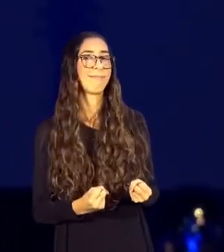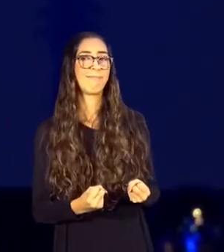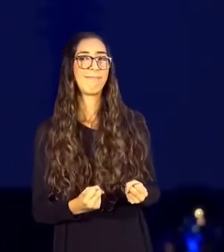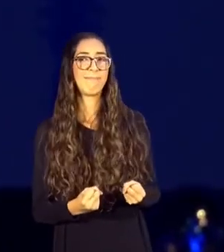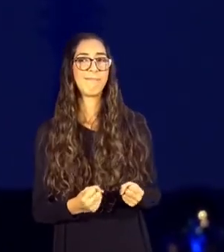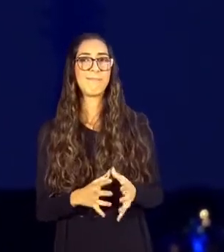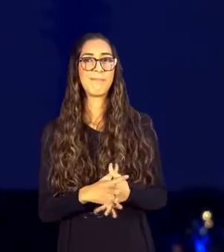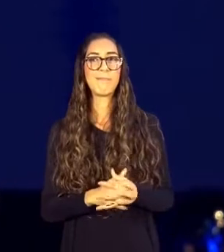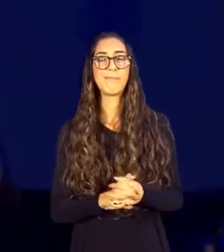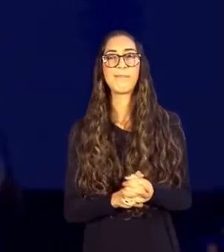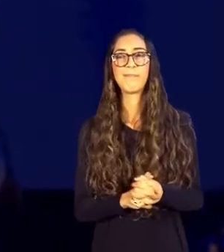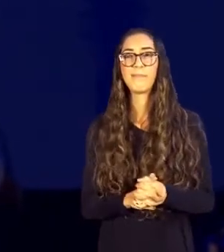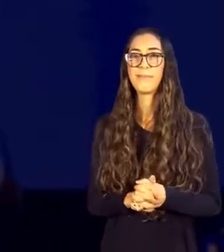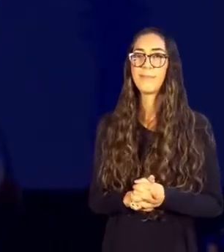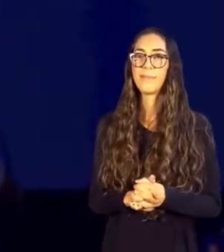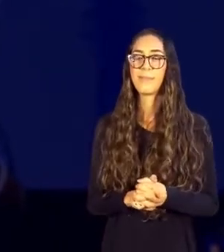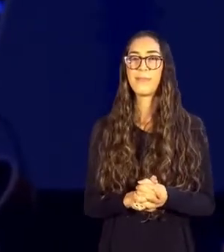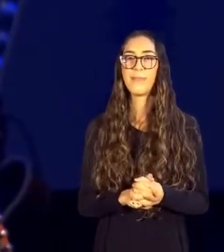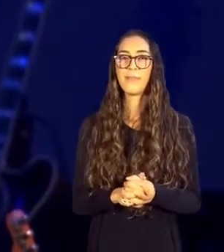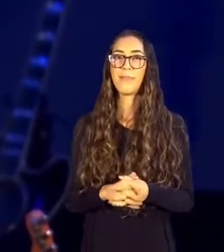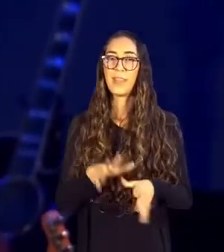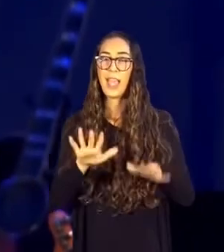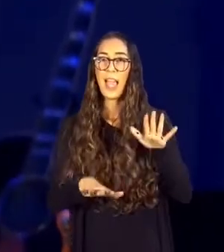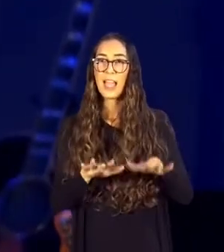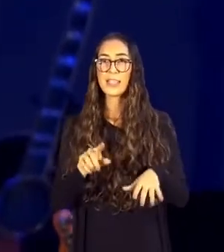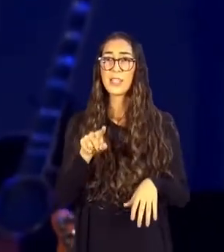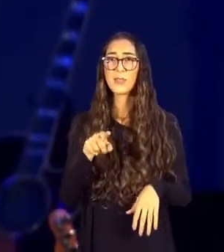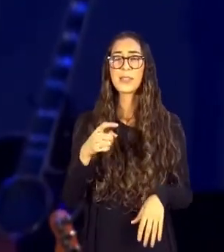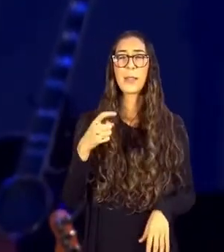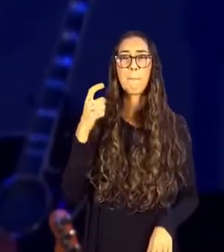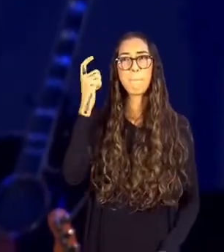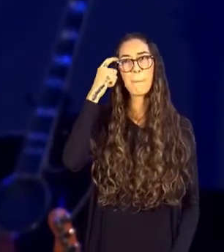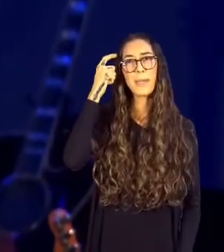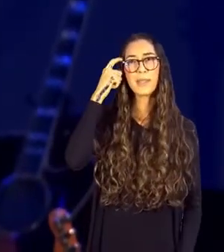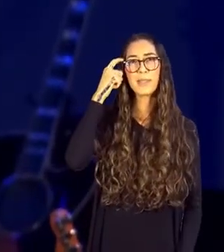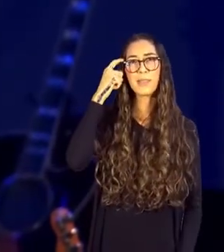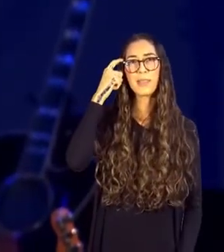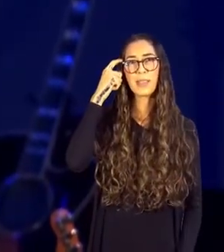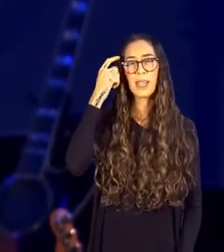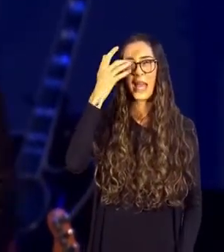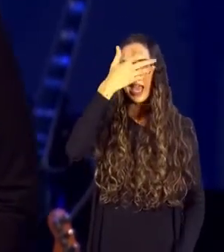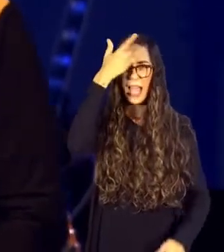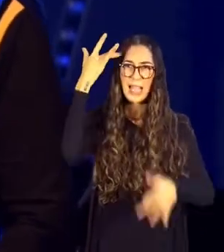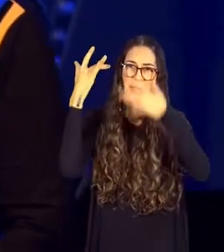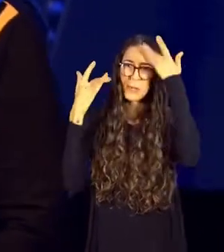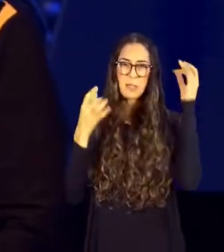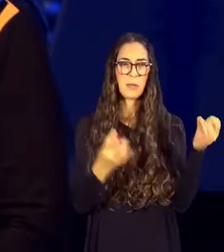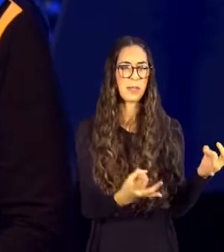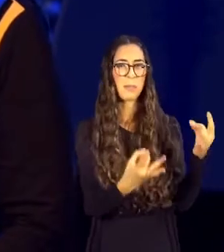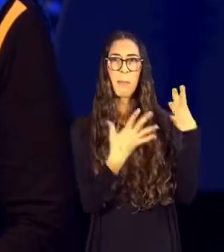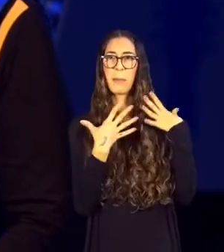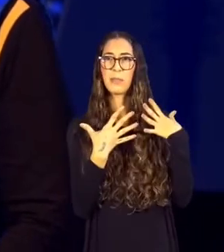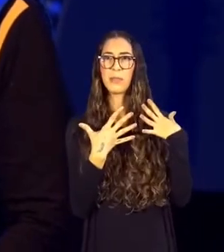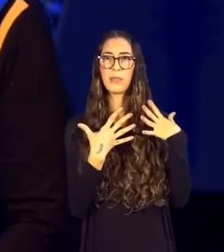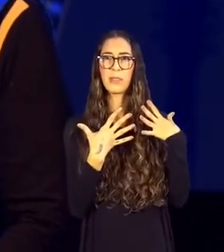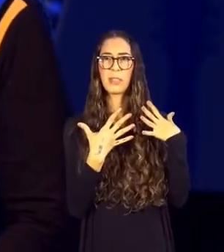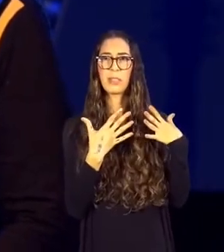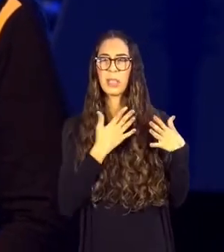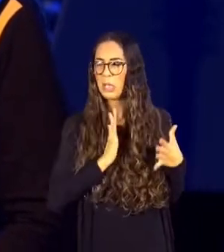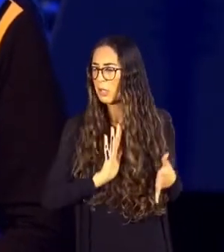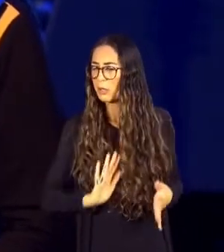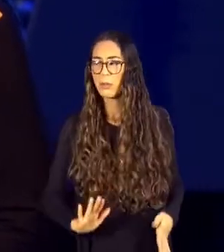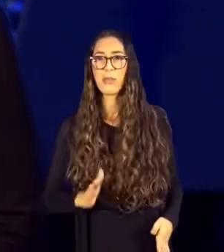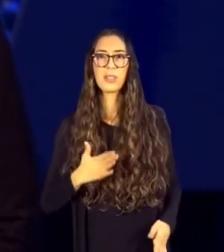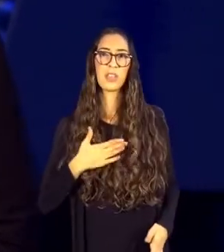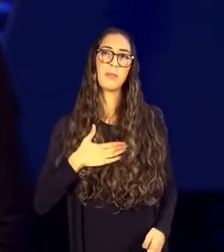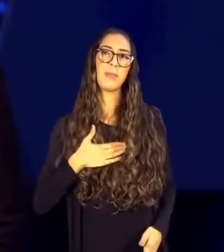de rejeição. Ah, ninguém gosta de mim. Ninguém gosta de mim. Onde eu vou, as pessoas me evitam. Eu